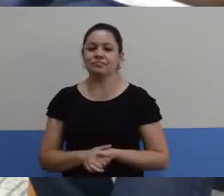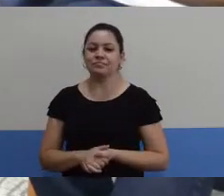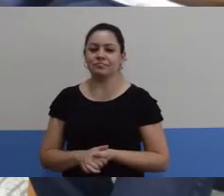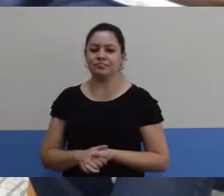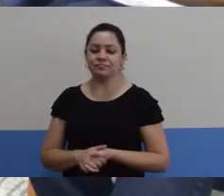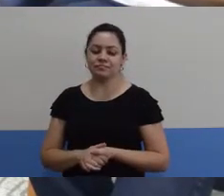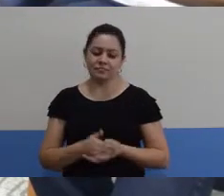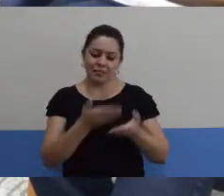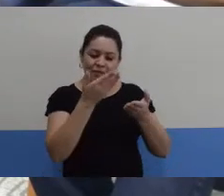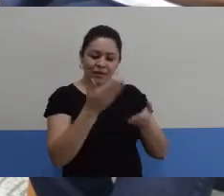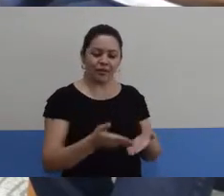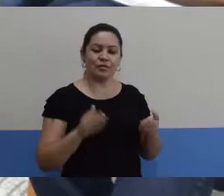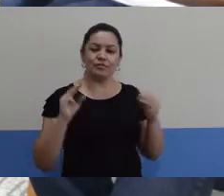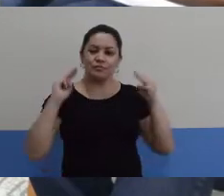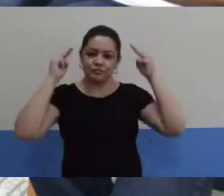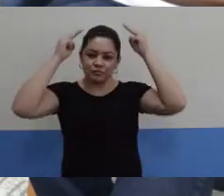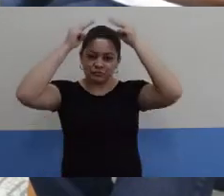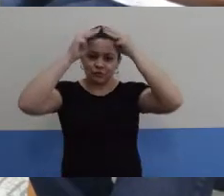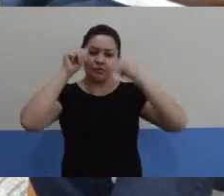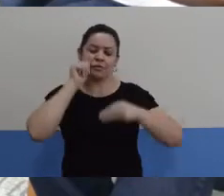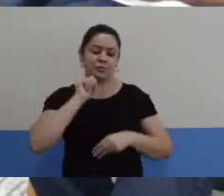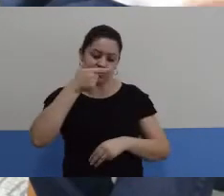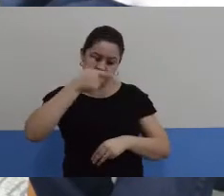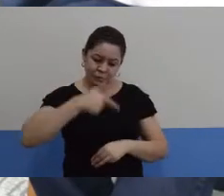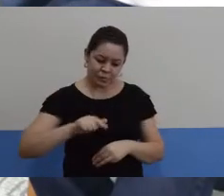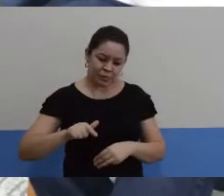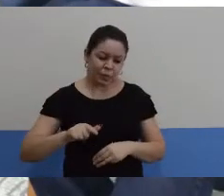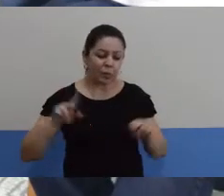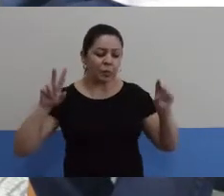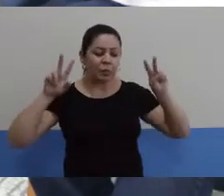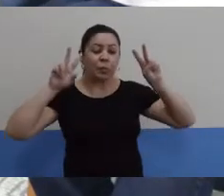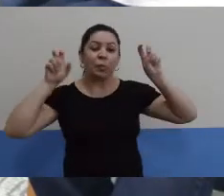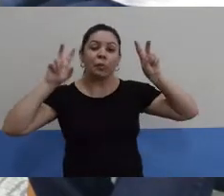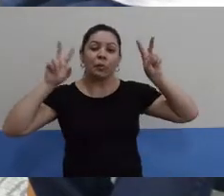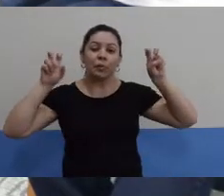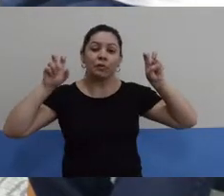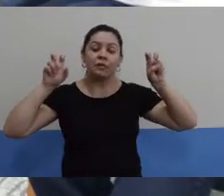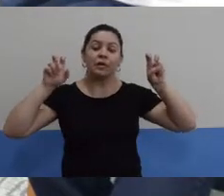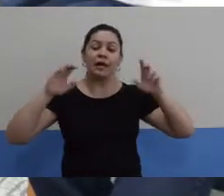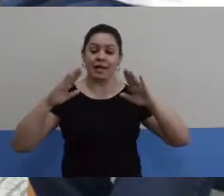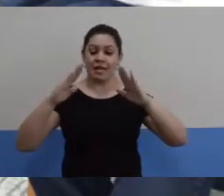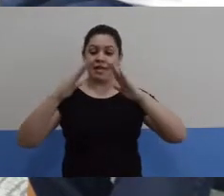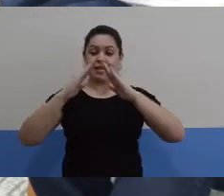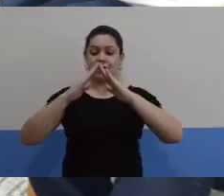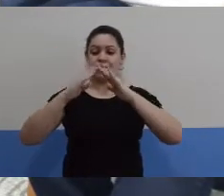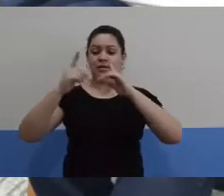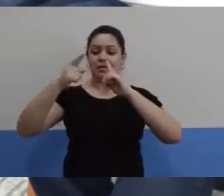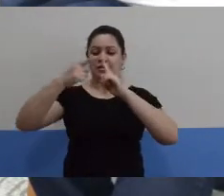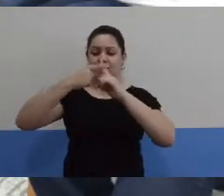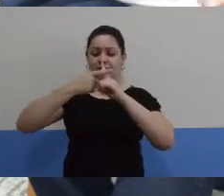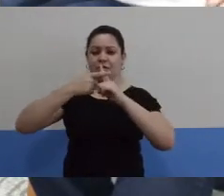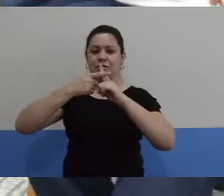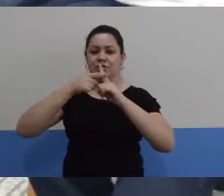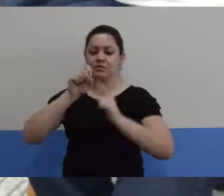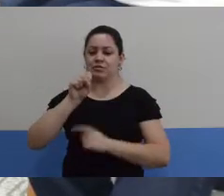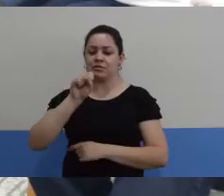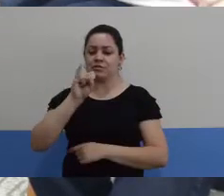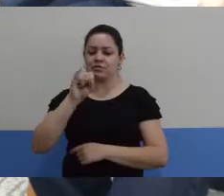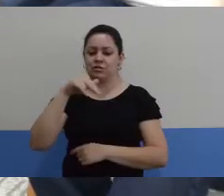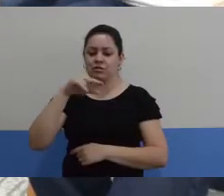com Dom Hamilton. Dom Hamilton, o tema deste sínodo é por uma igreja sinodal,